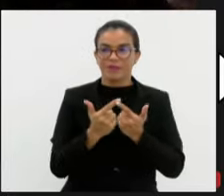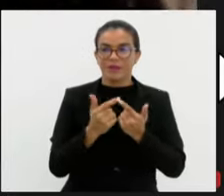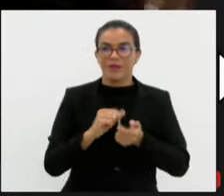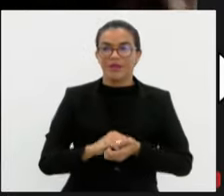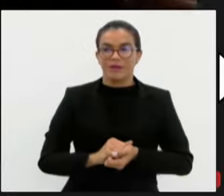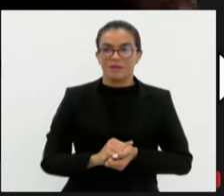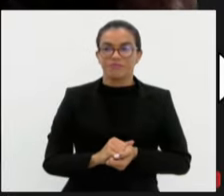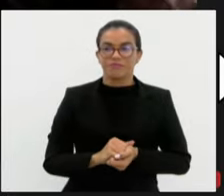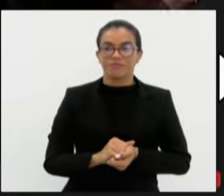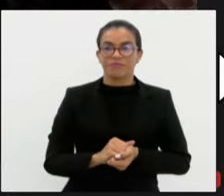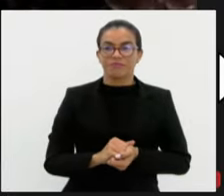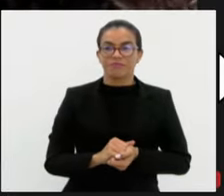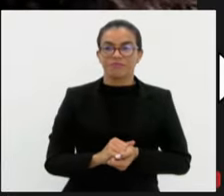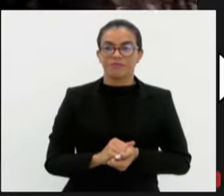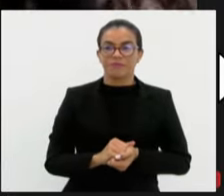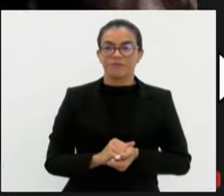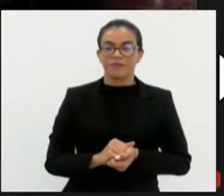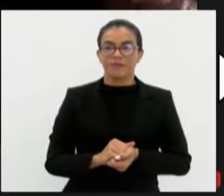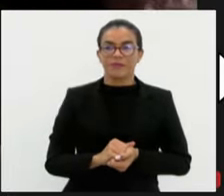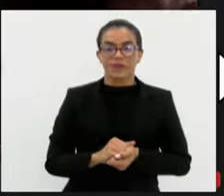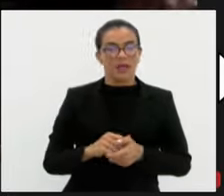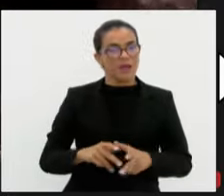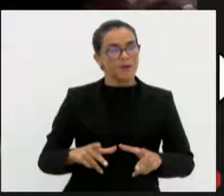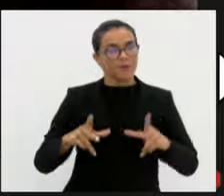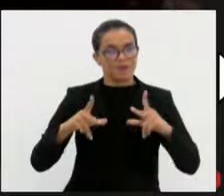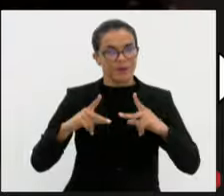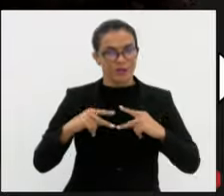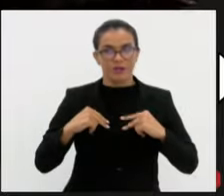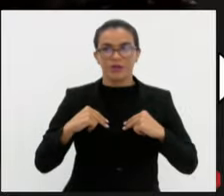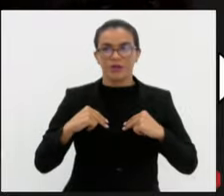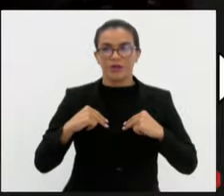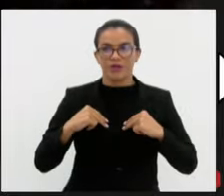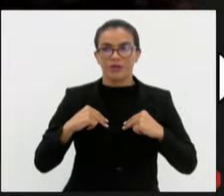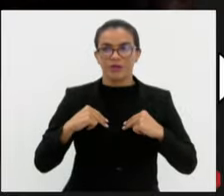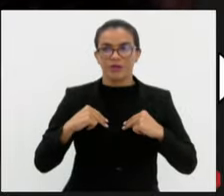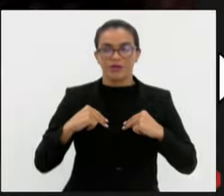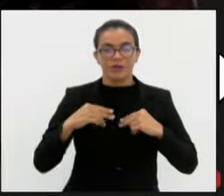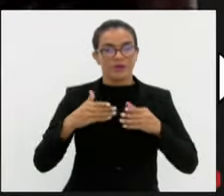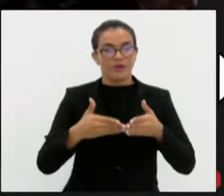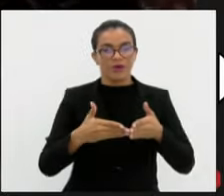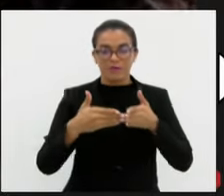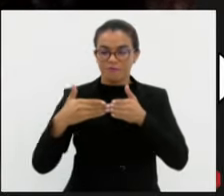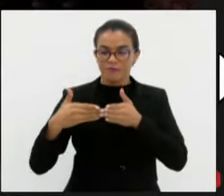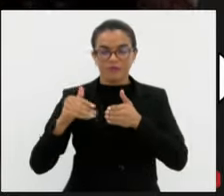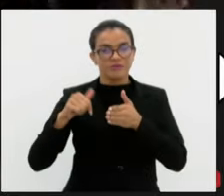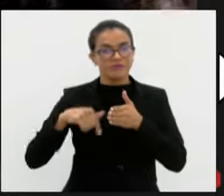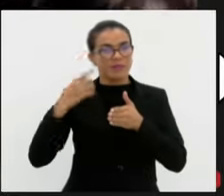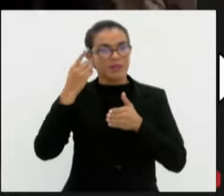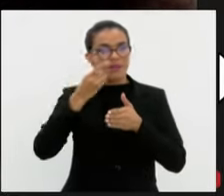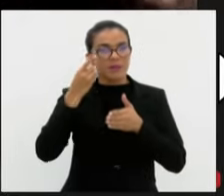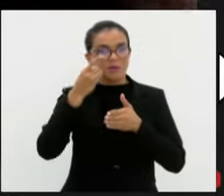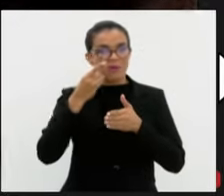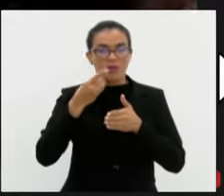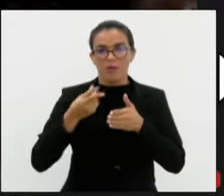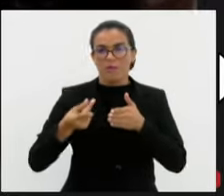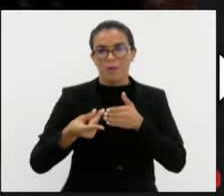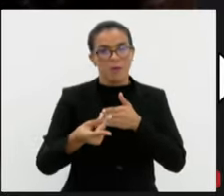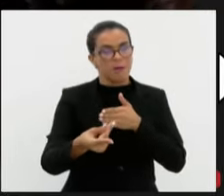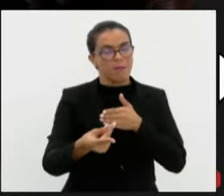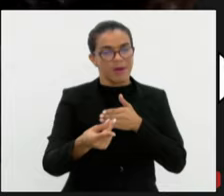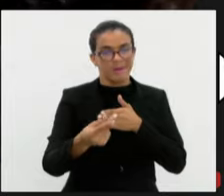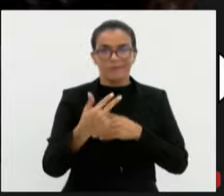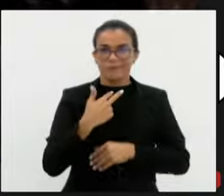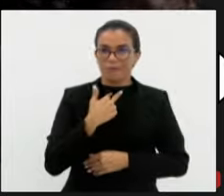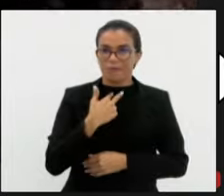que pese que é meritório que esse afastamento não deveria ser em definitivo. A